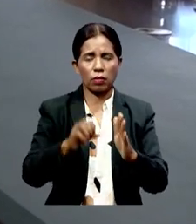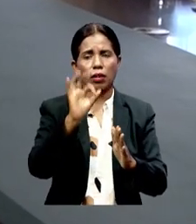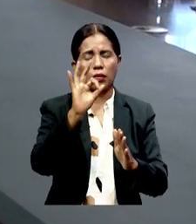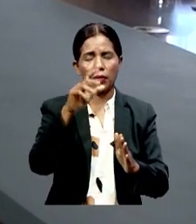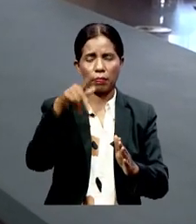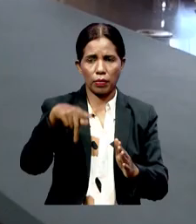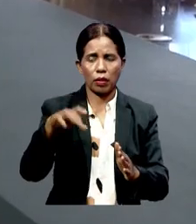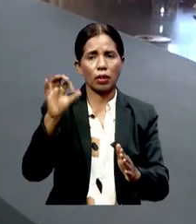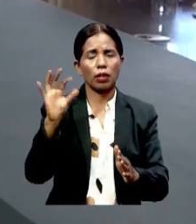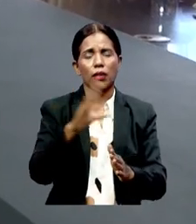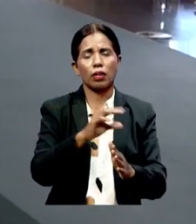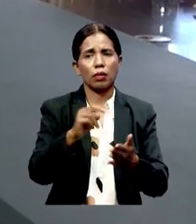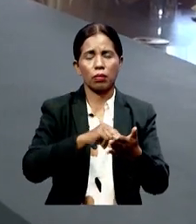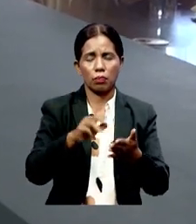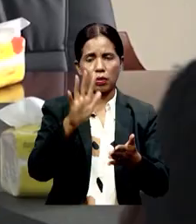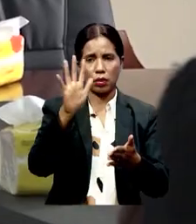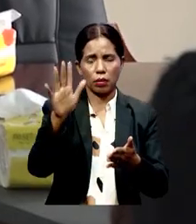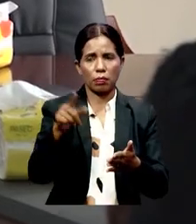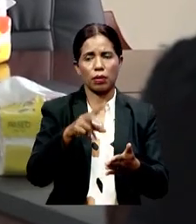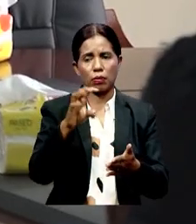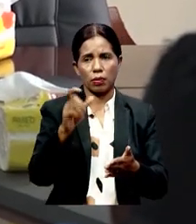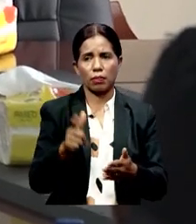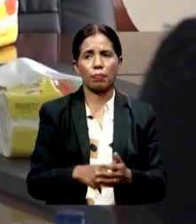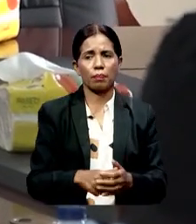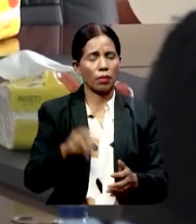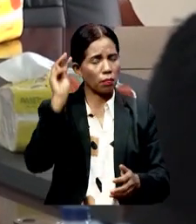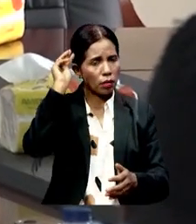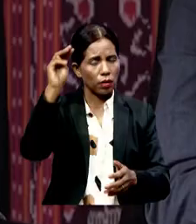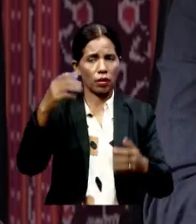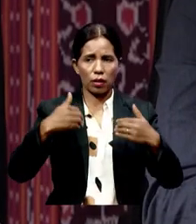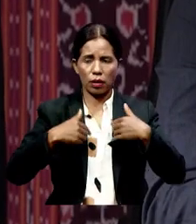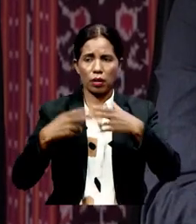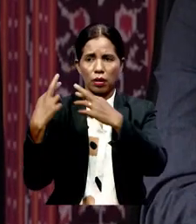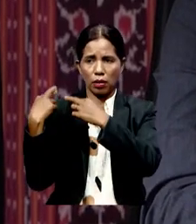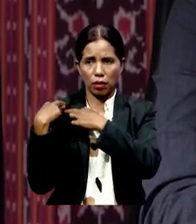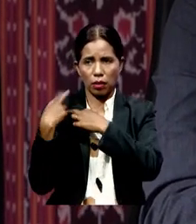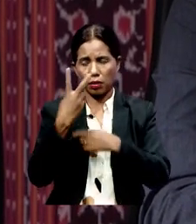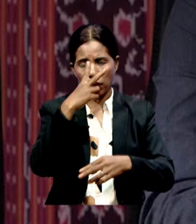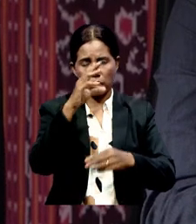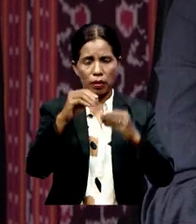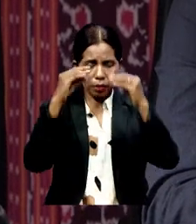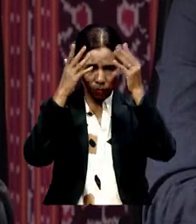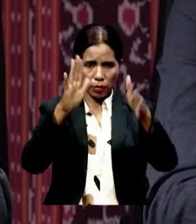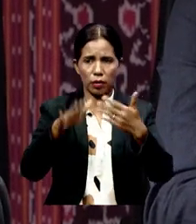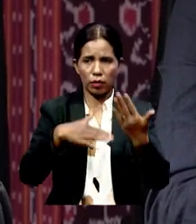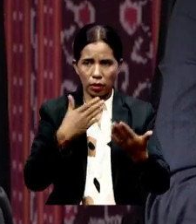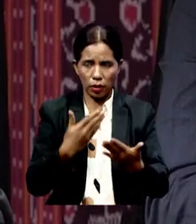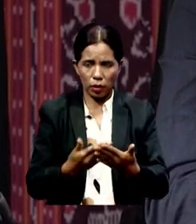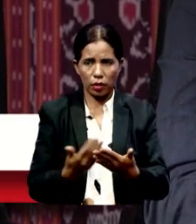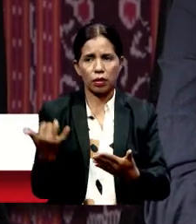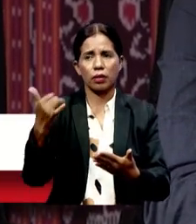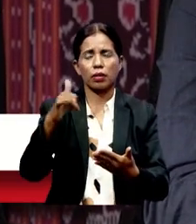número 5/2016. Ministério de Educação assume responsabilidade toma a tu resolve professores contratados